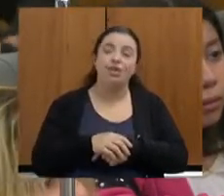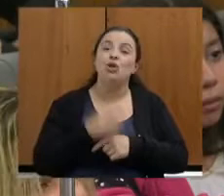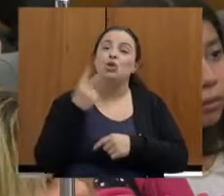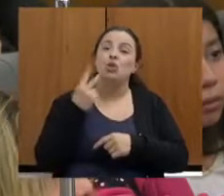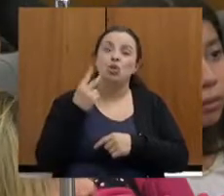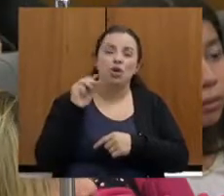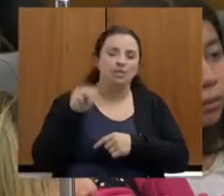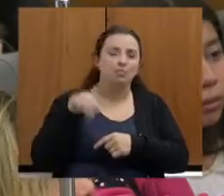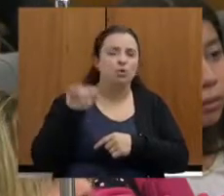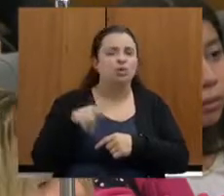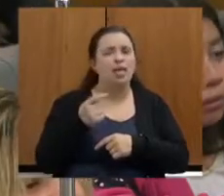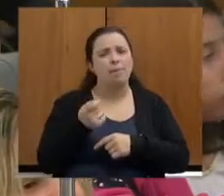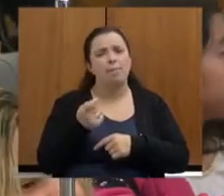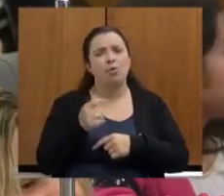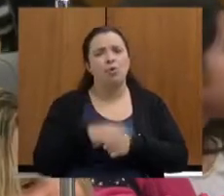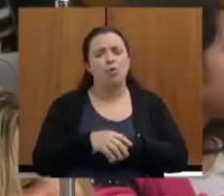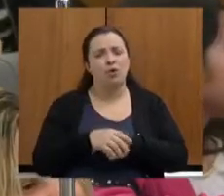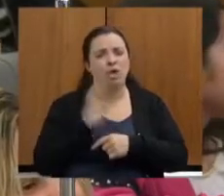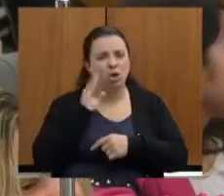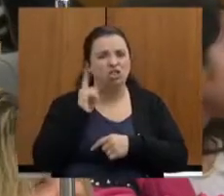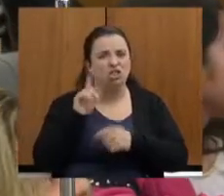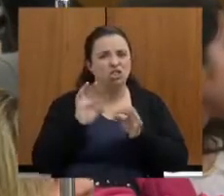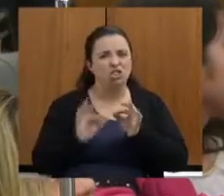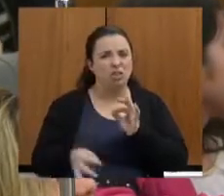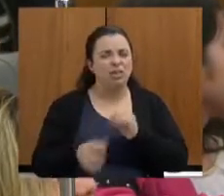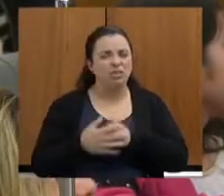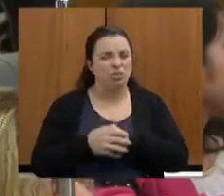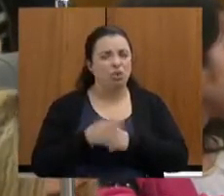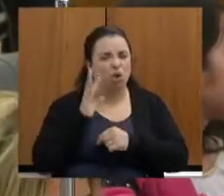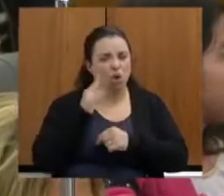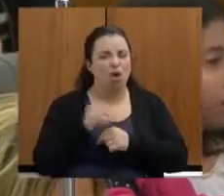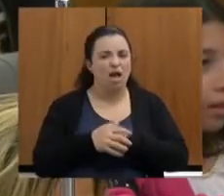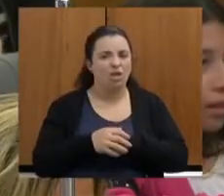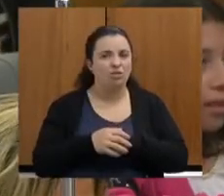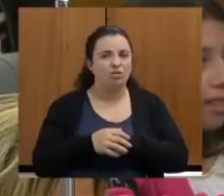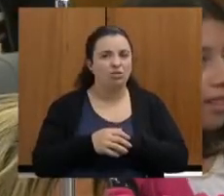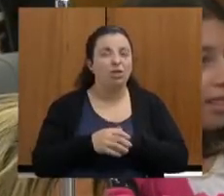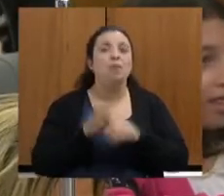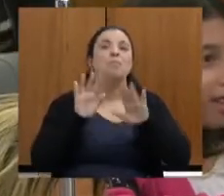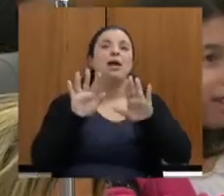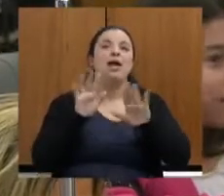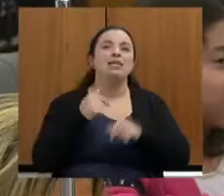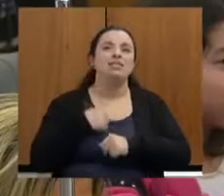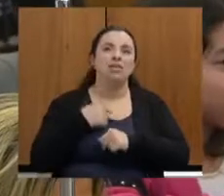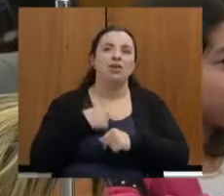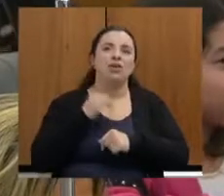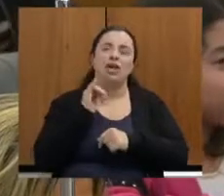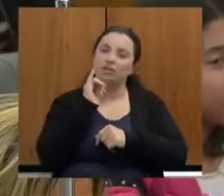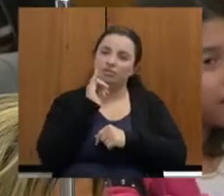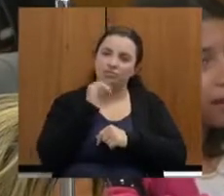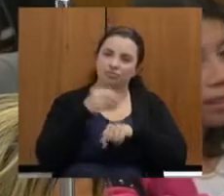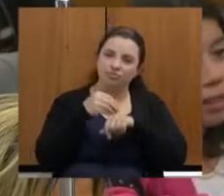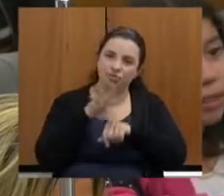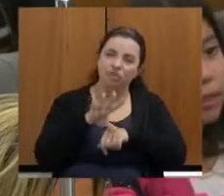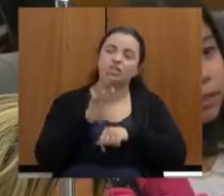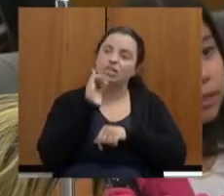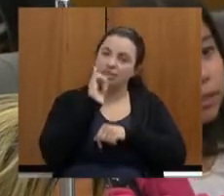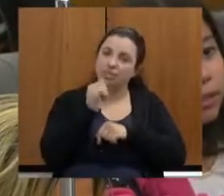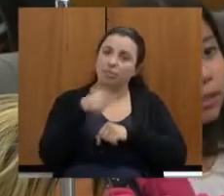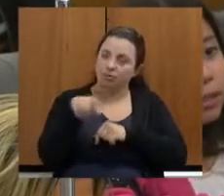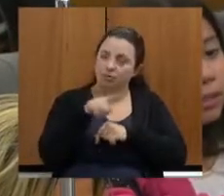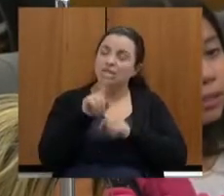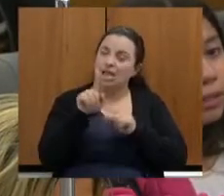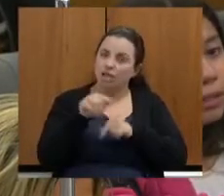muito pouco tá já deve ter passado mas o que eu quer dizer para vocês é isso